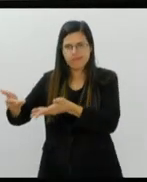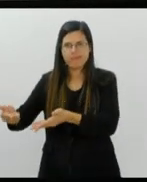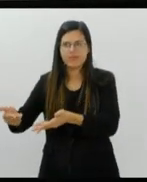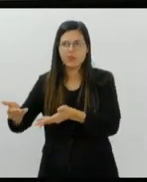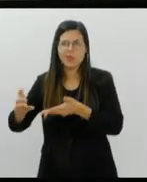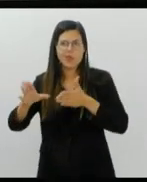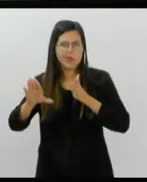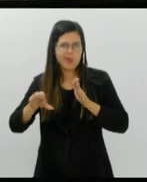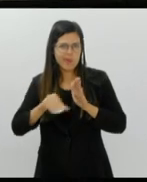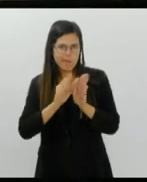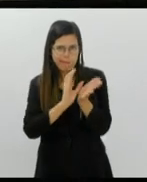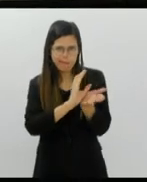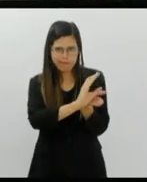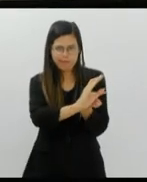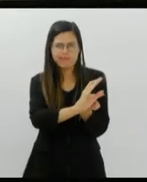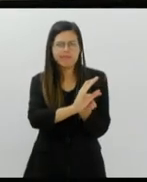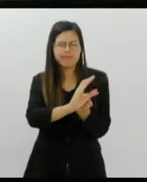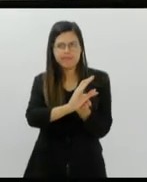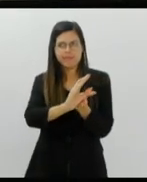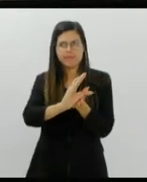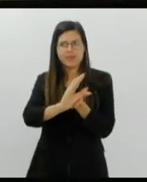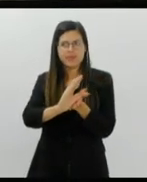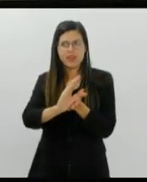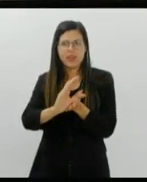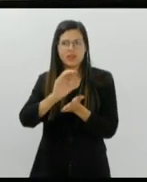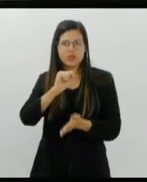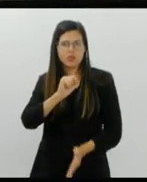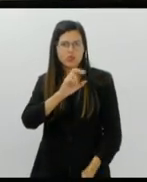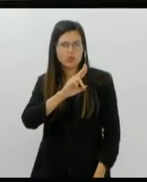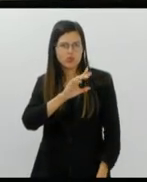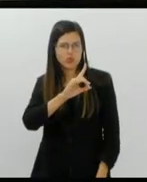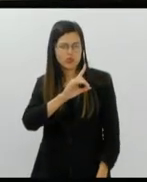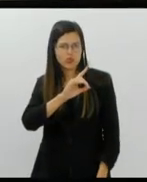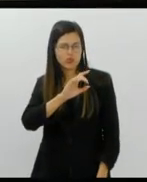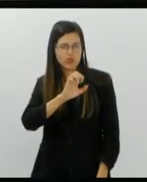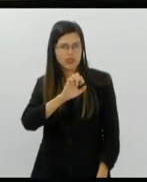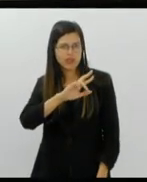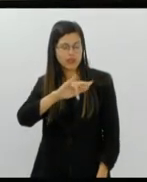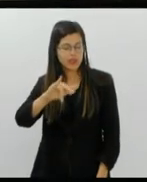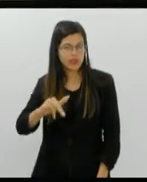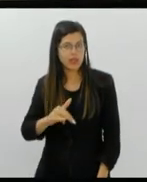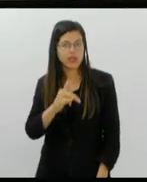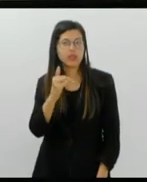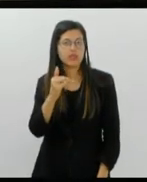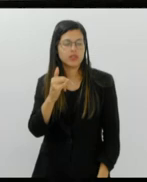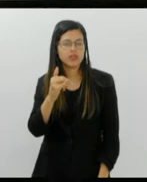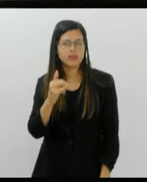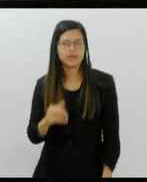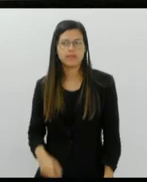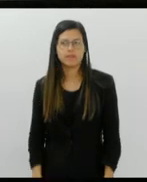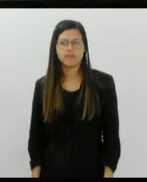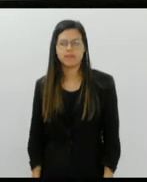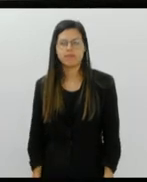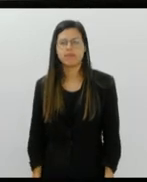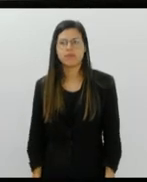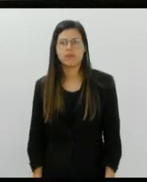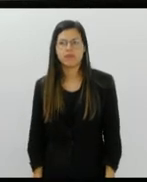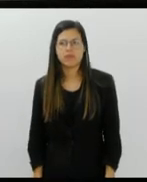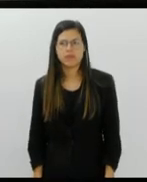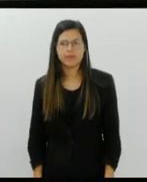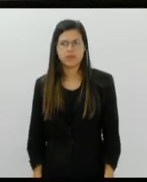emendas impositivas na sudge para exatamente eh trazer à